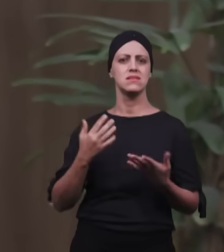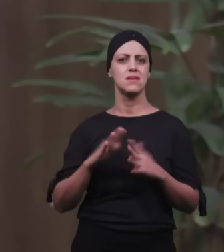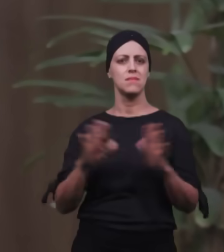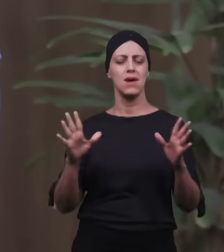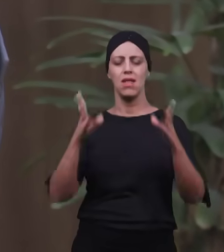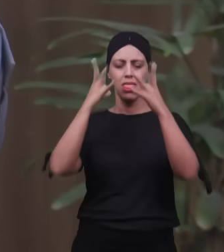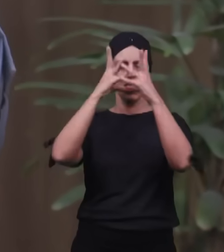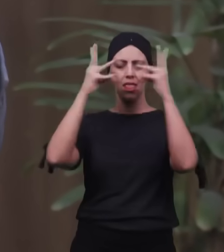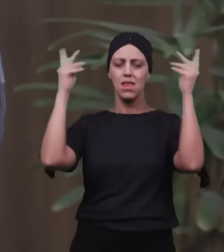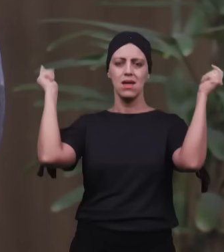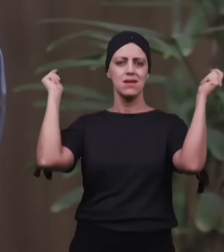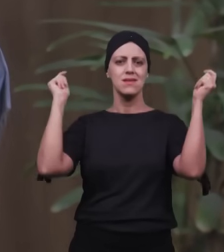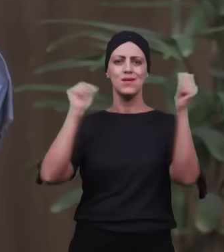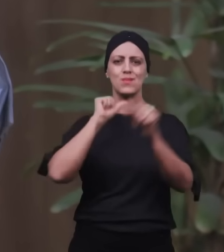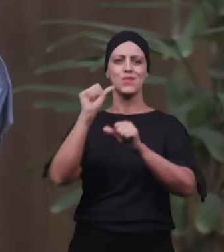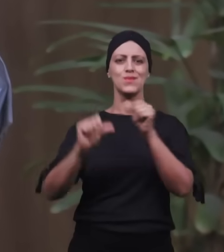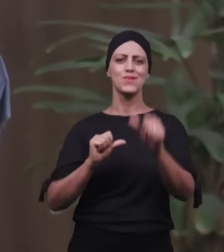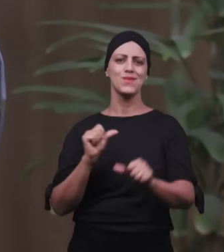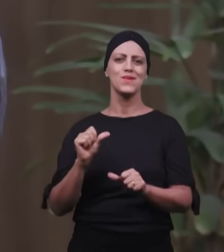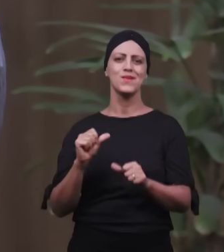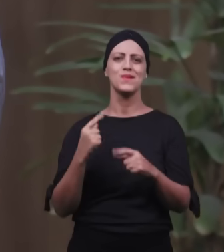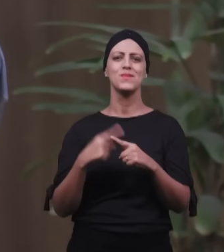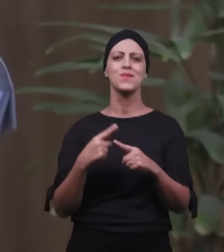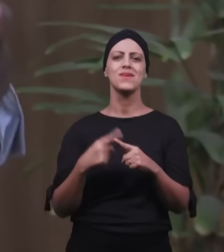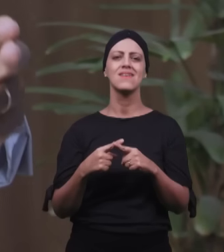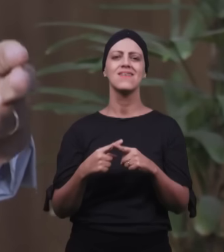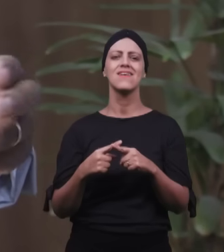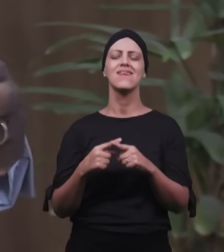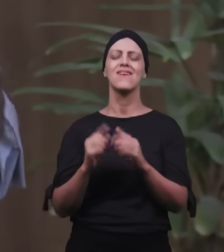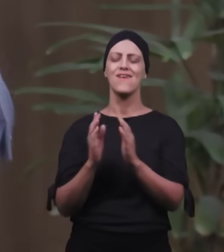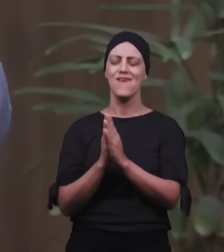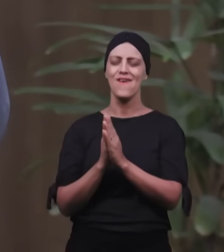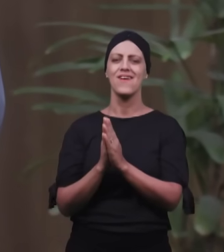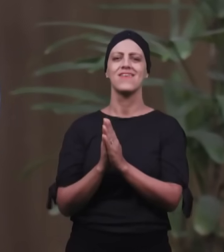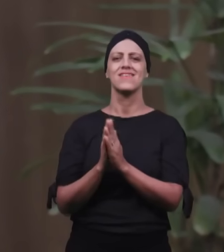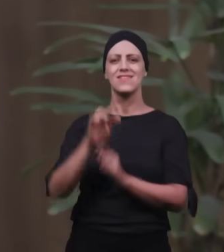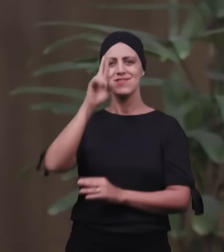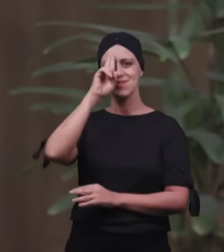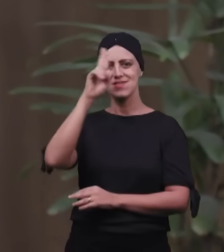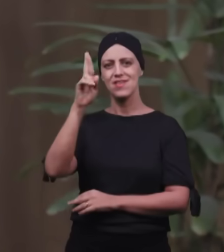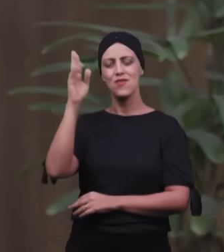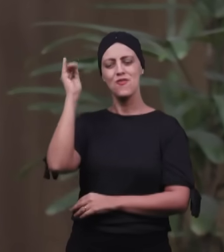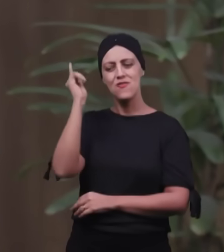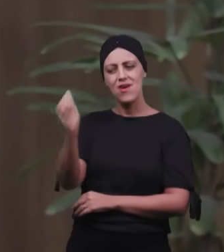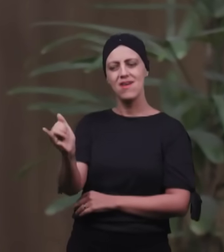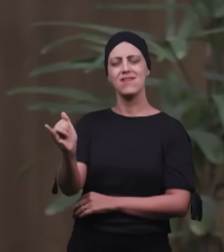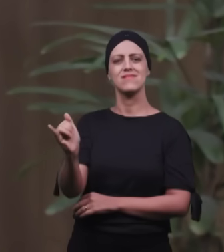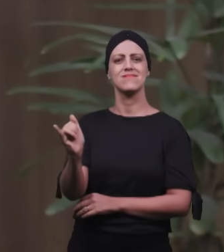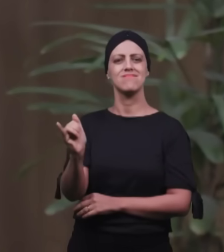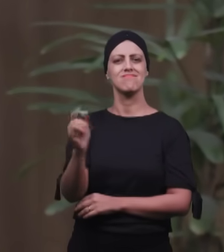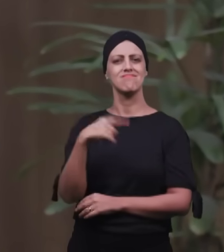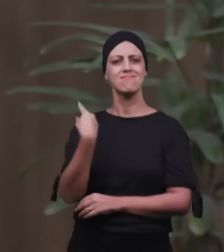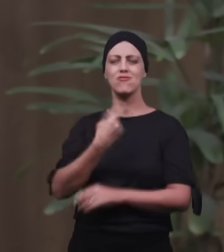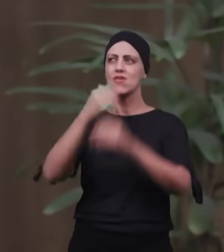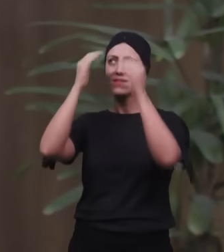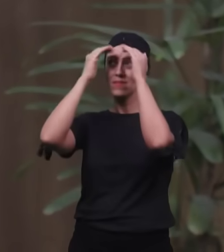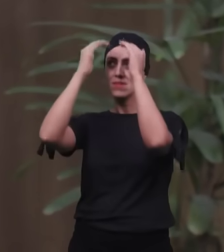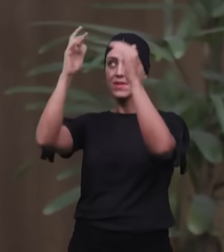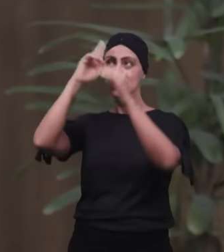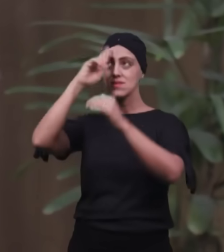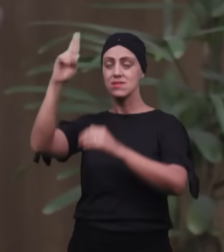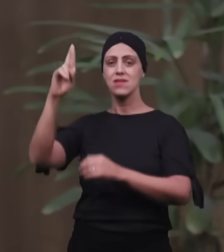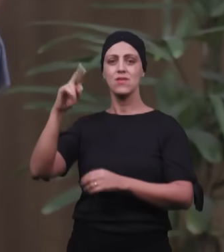isso ali tudo foi transformado porque houve uma oração o Senhor falou conosco ali nós seguimos